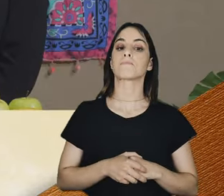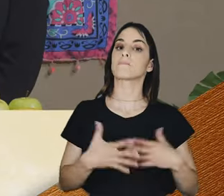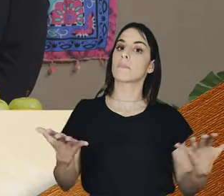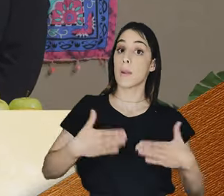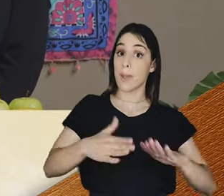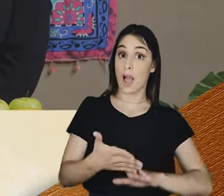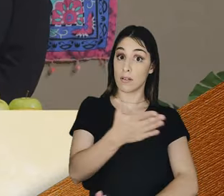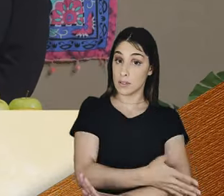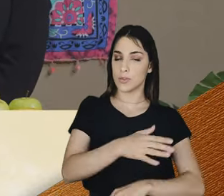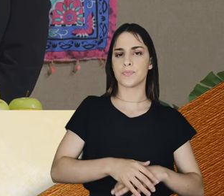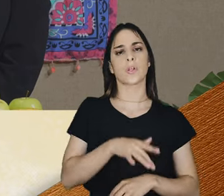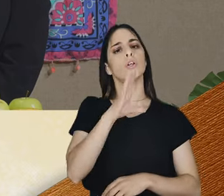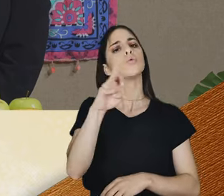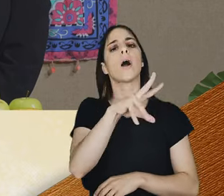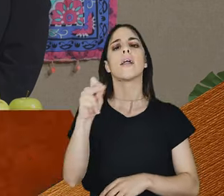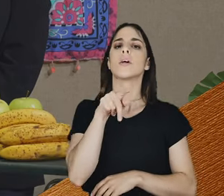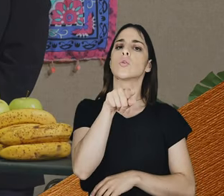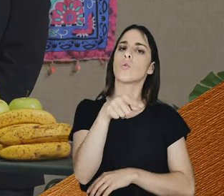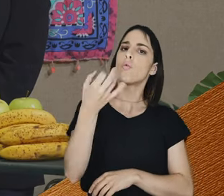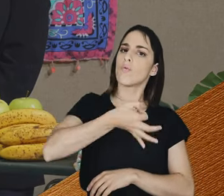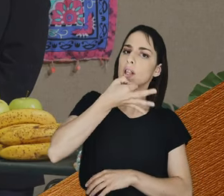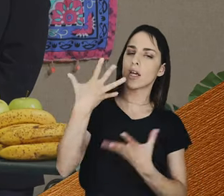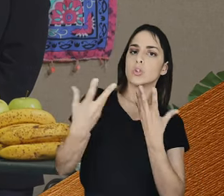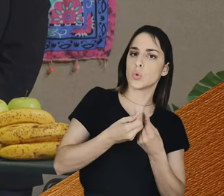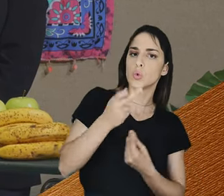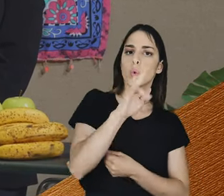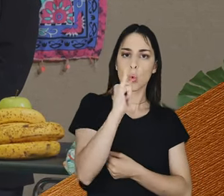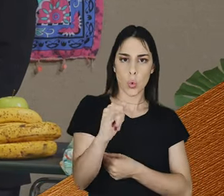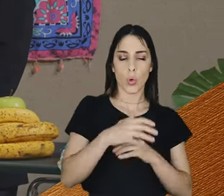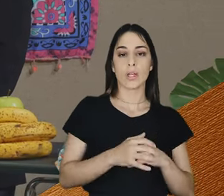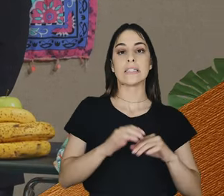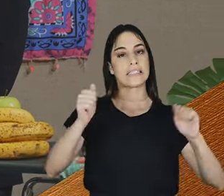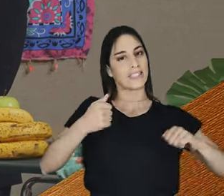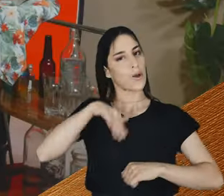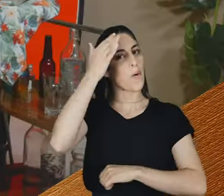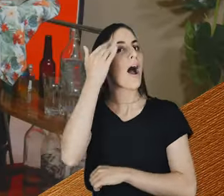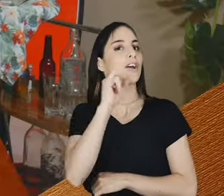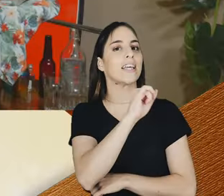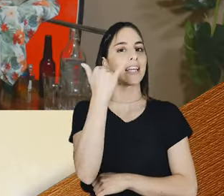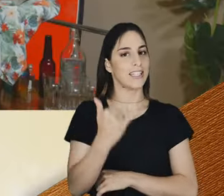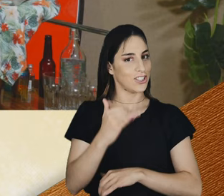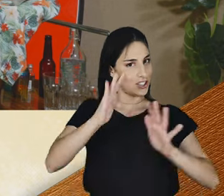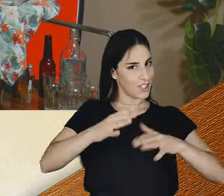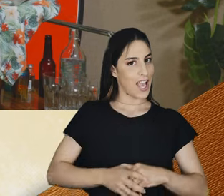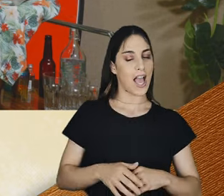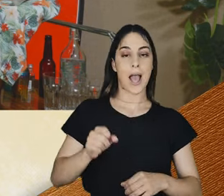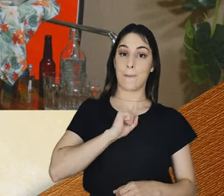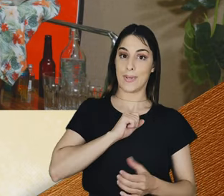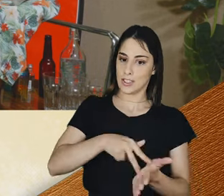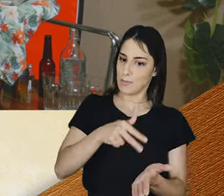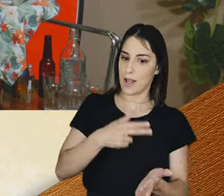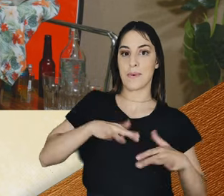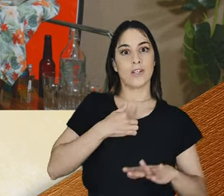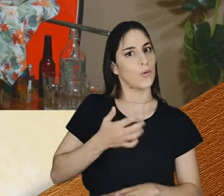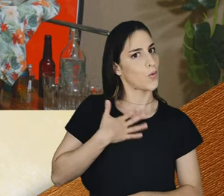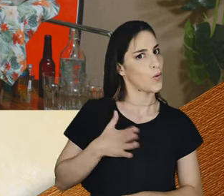Mas antes, Joana, tu não tens que ir falar ali com o nosso colega Rui Igui para ver que vai acho que o Igui já está à minha espera. Vai lá ter com ele. Já volto, pessoal, mas eu não quero perder um